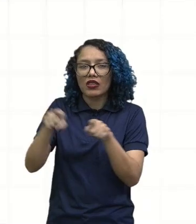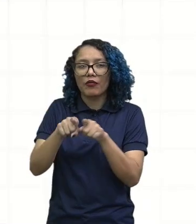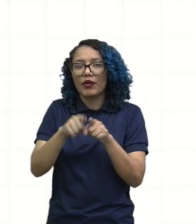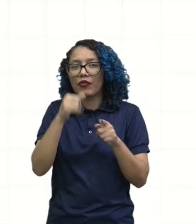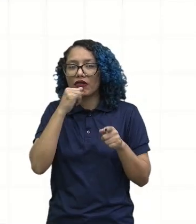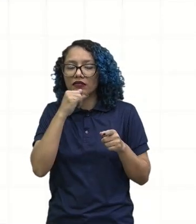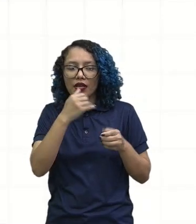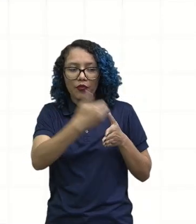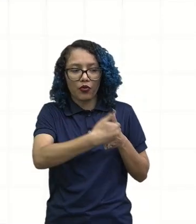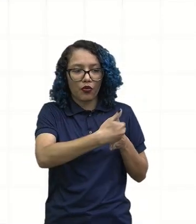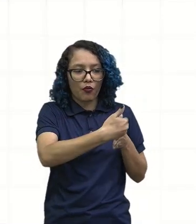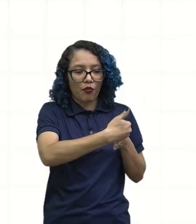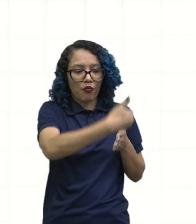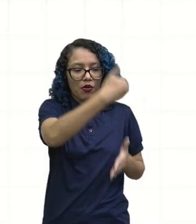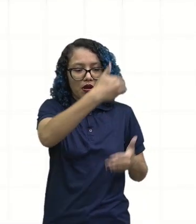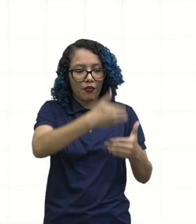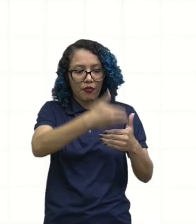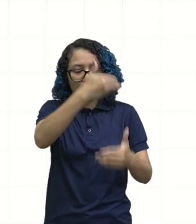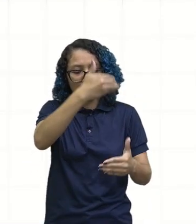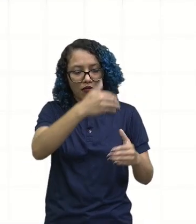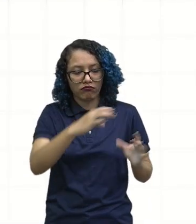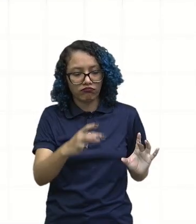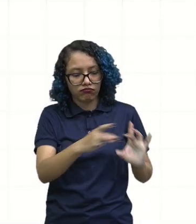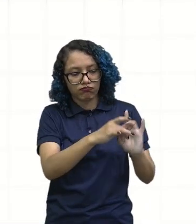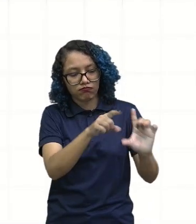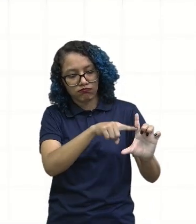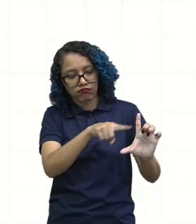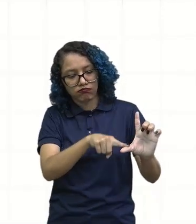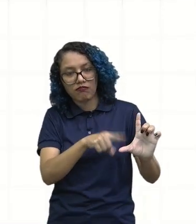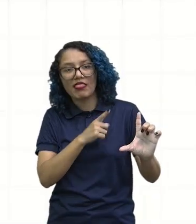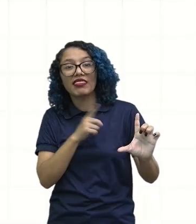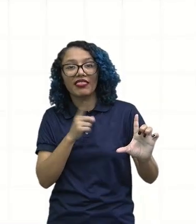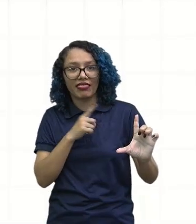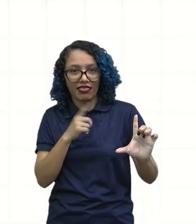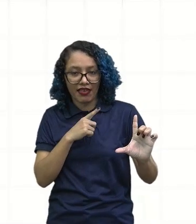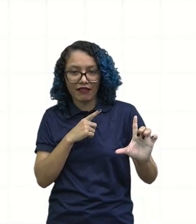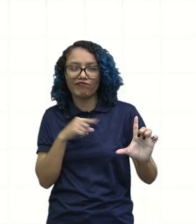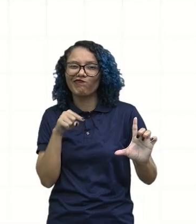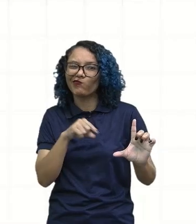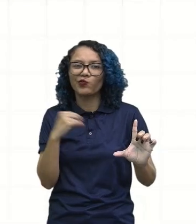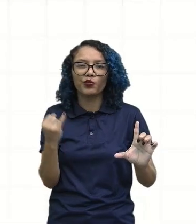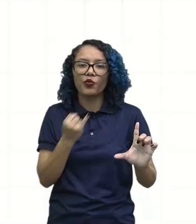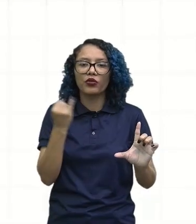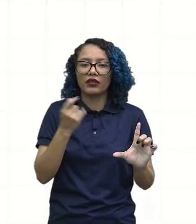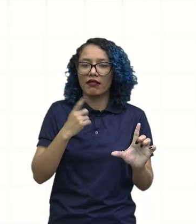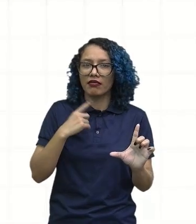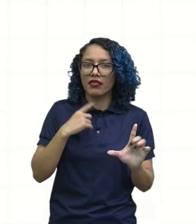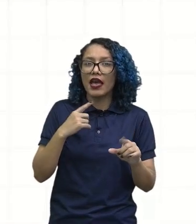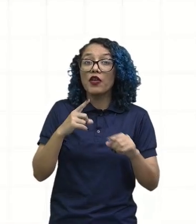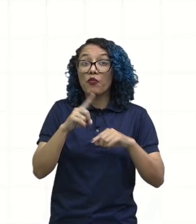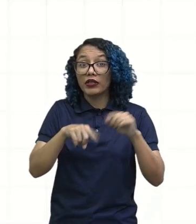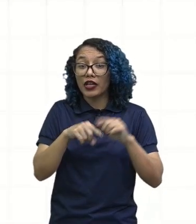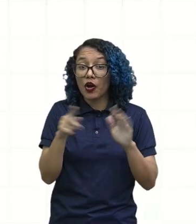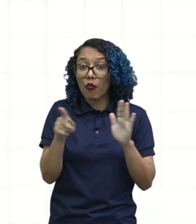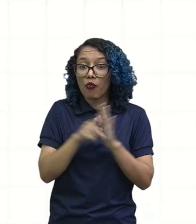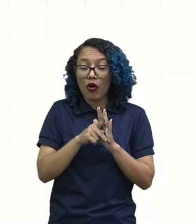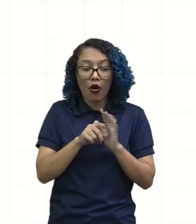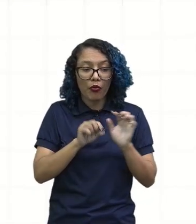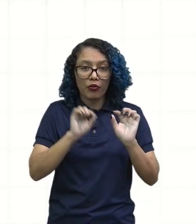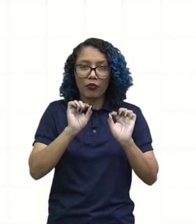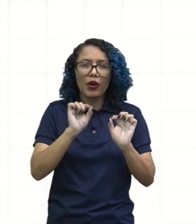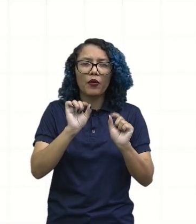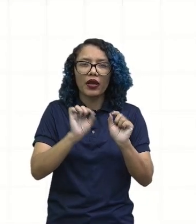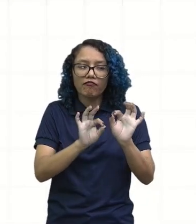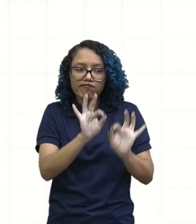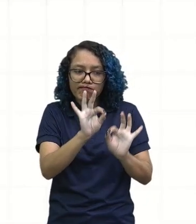paredes. Sua importância é tão grande que existe uma ferramenta criada exclusivamente para ajudar a construir esse tipo de